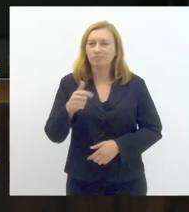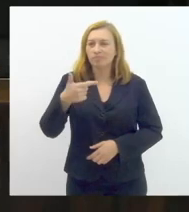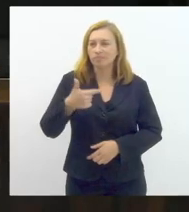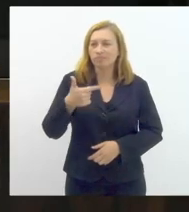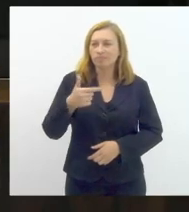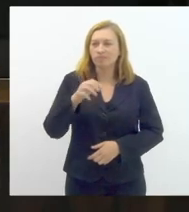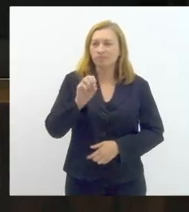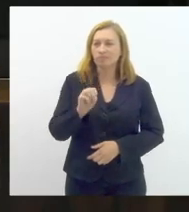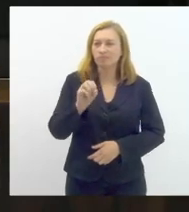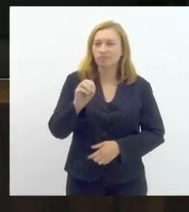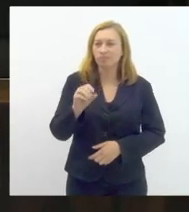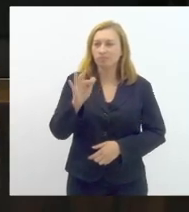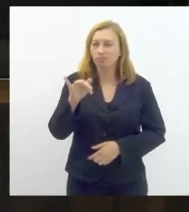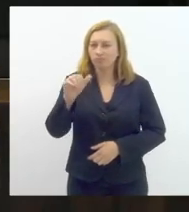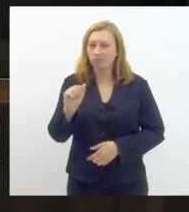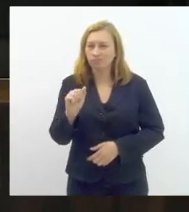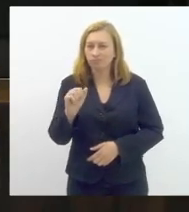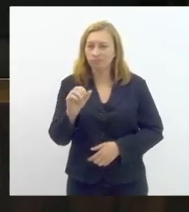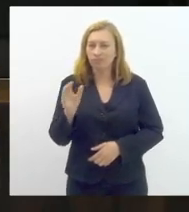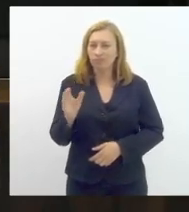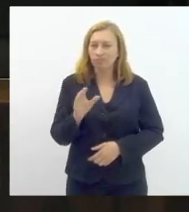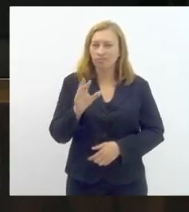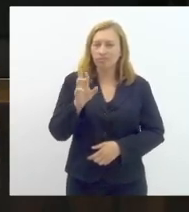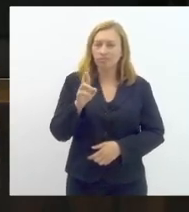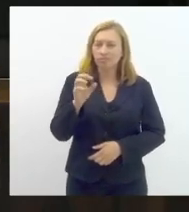Sofia Rosa de Casimiro.